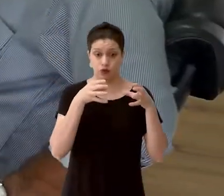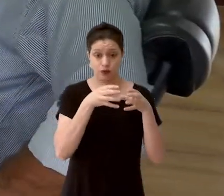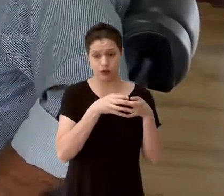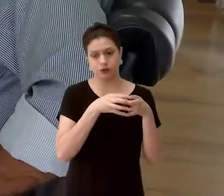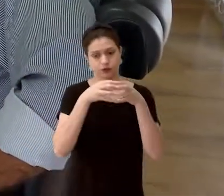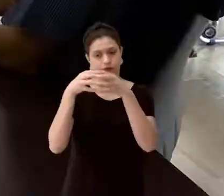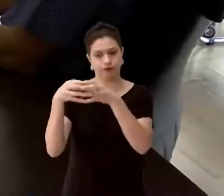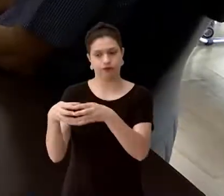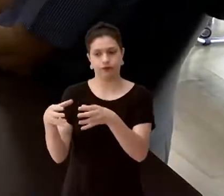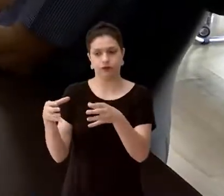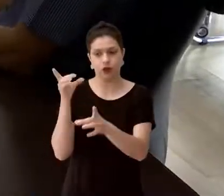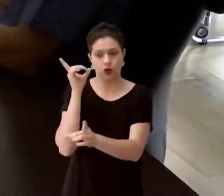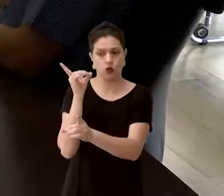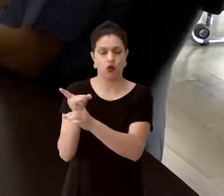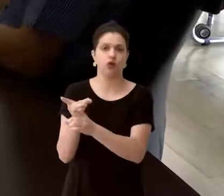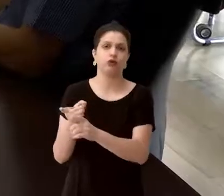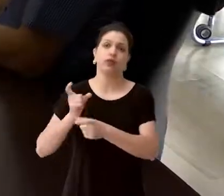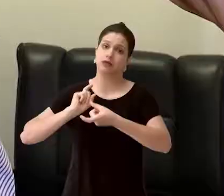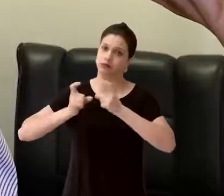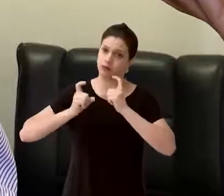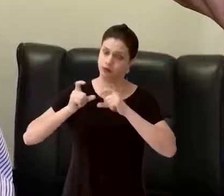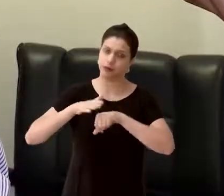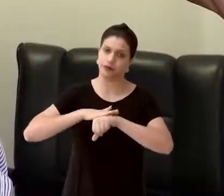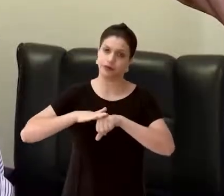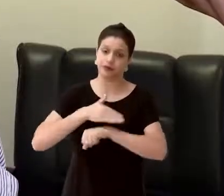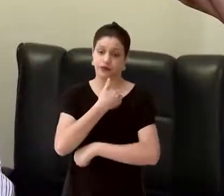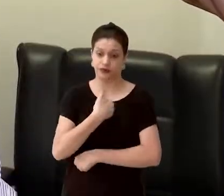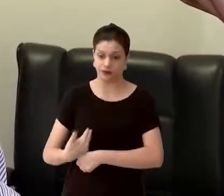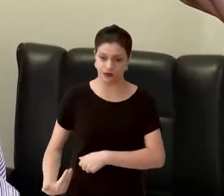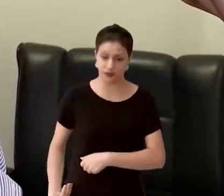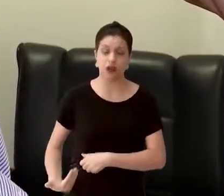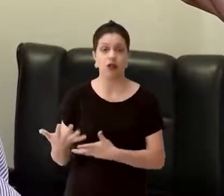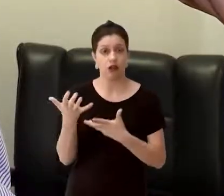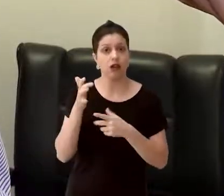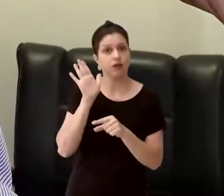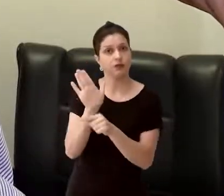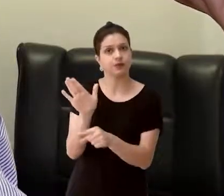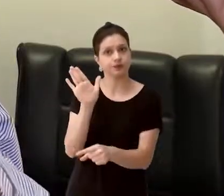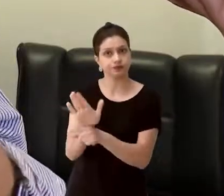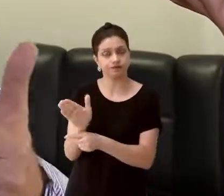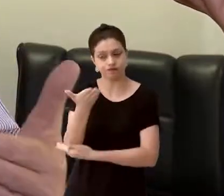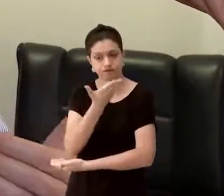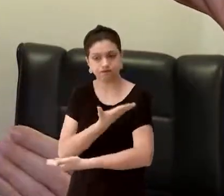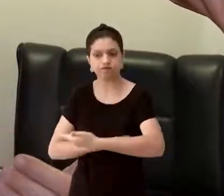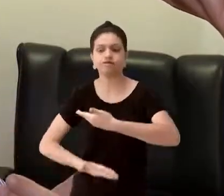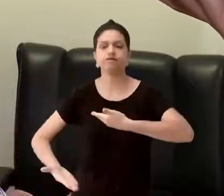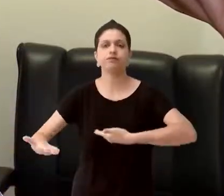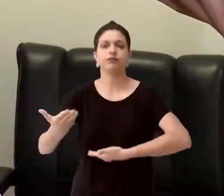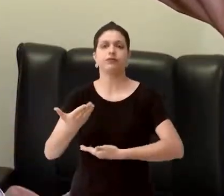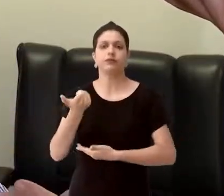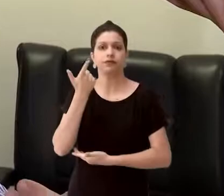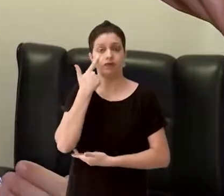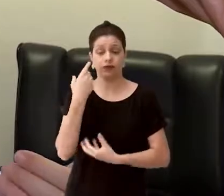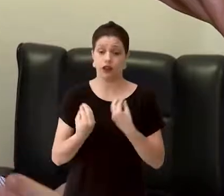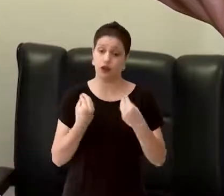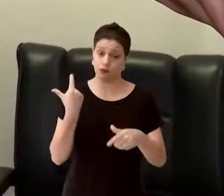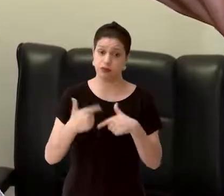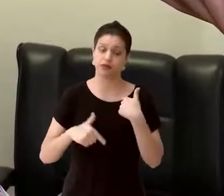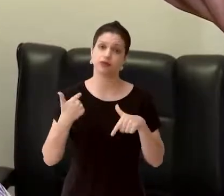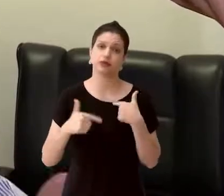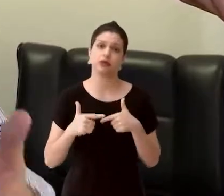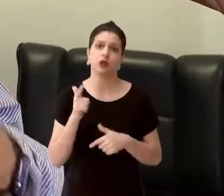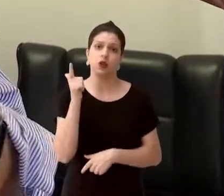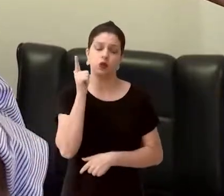Calamidade veio se encontrar com o governo, mas nós estamos tomando providências para ajudar o governador Reinaldo